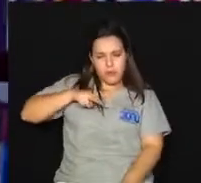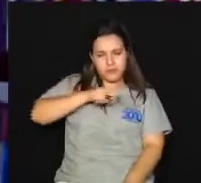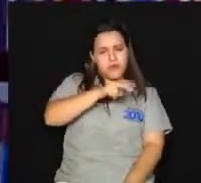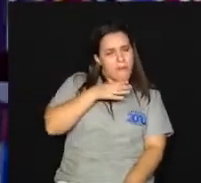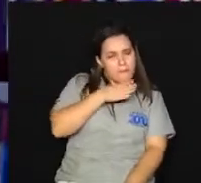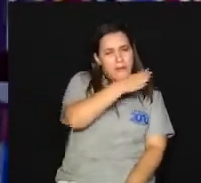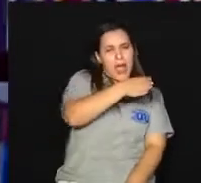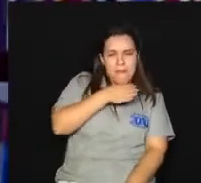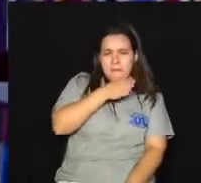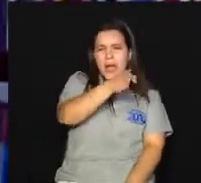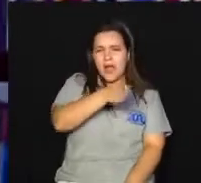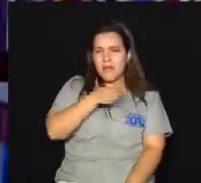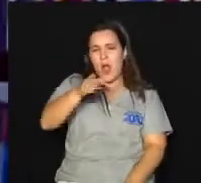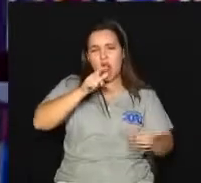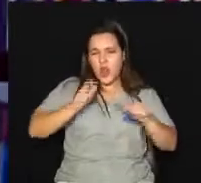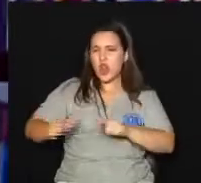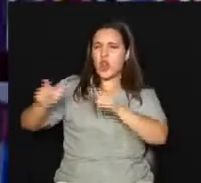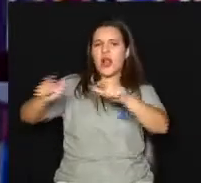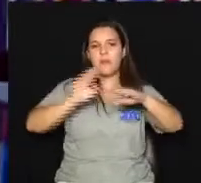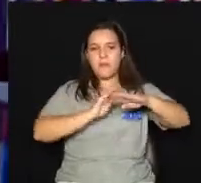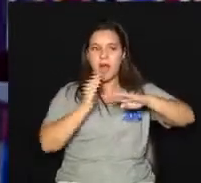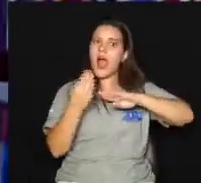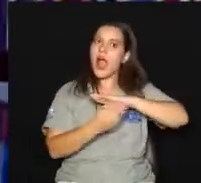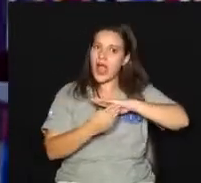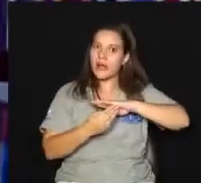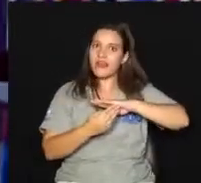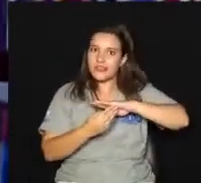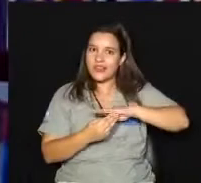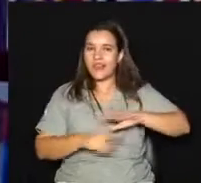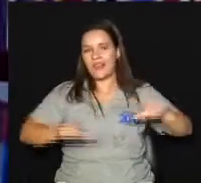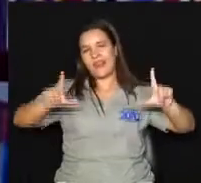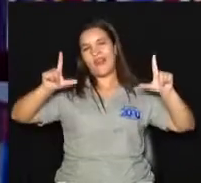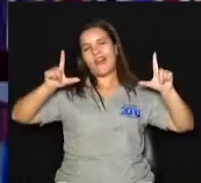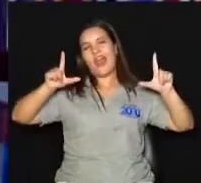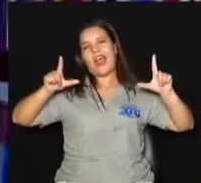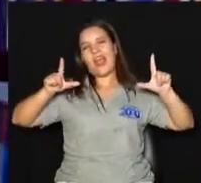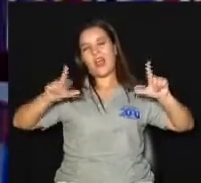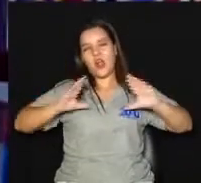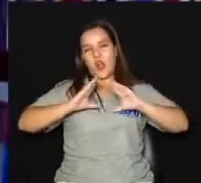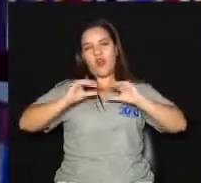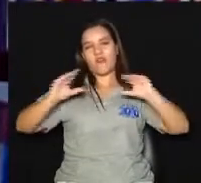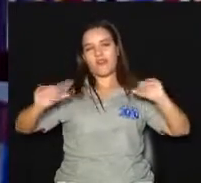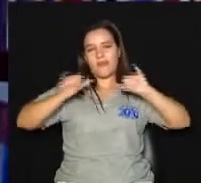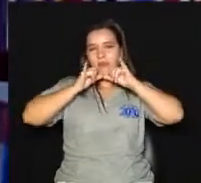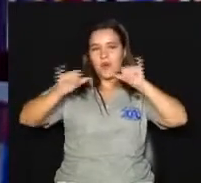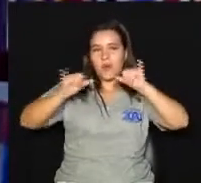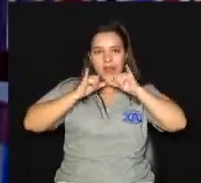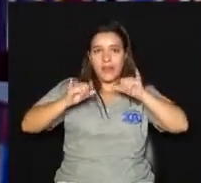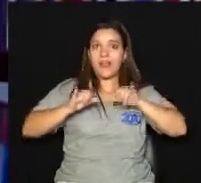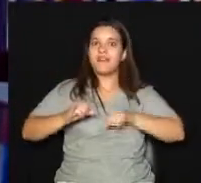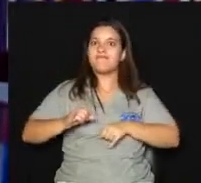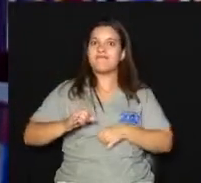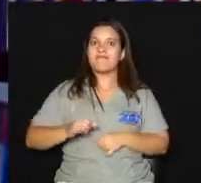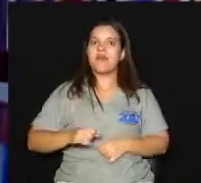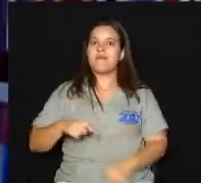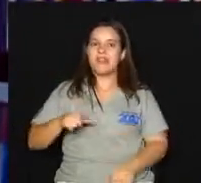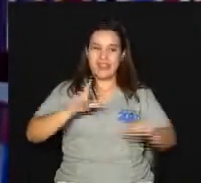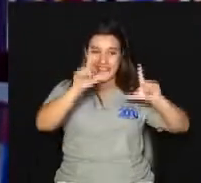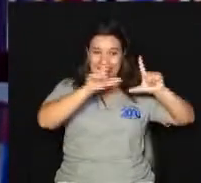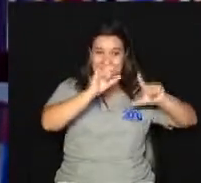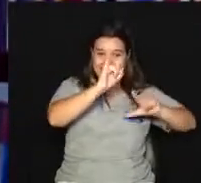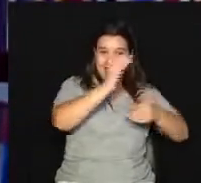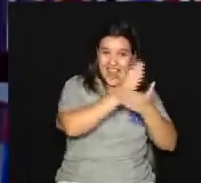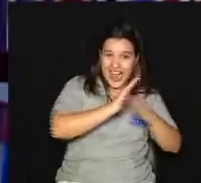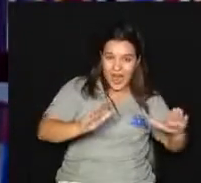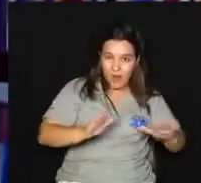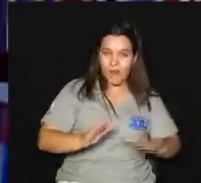muito provavelmente, esses candidatos terão que ter uma aproximação à comunidade diferenciada. Não vai mais dar para